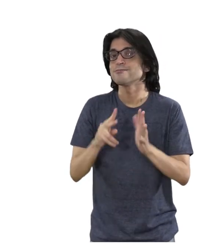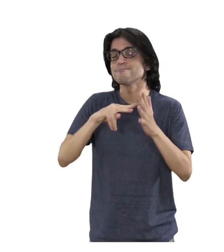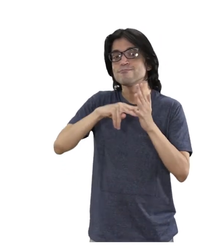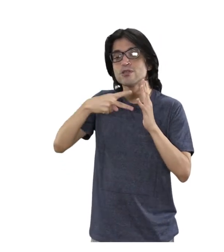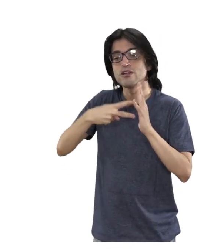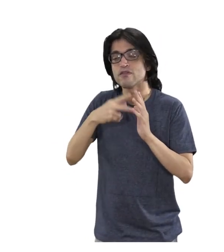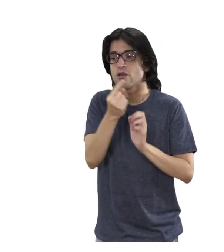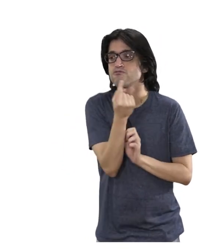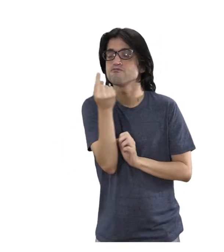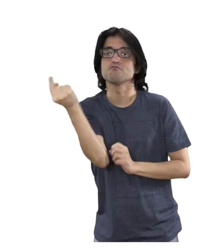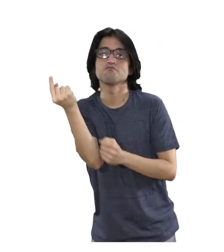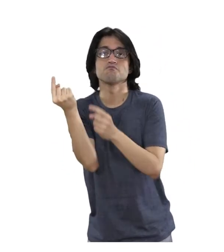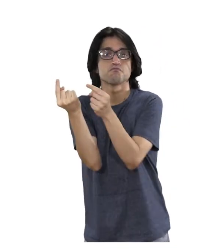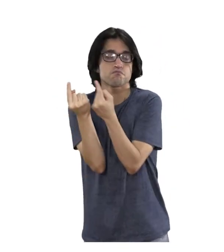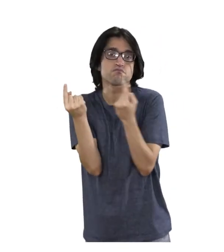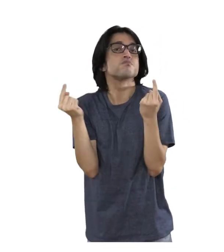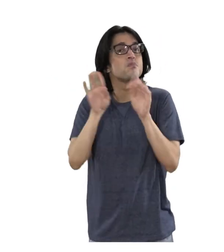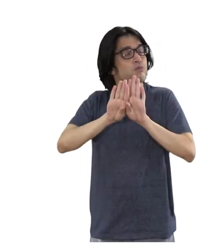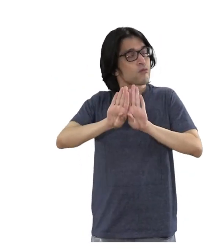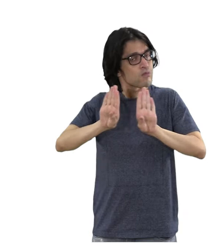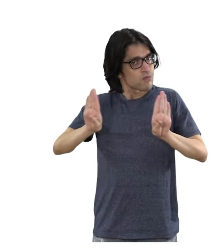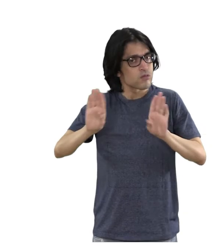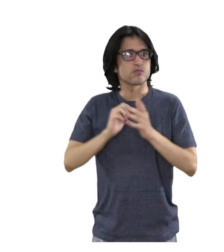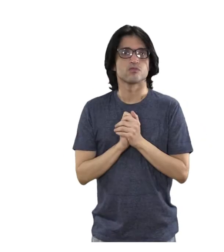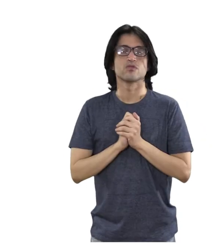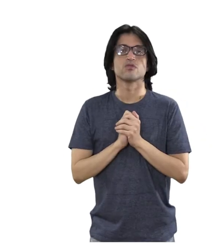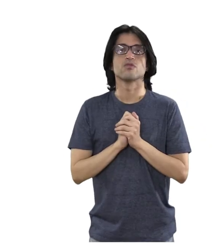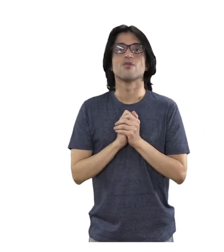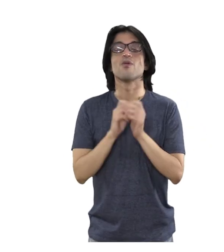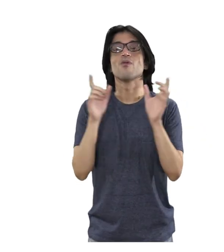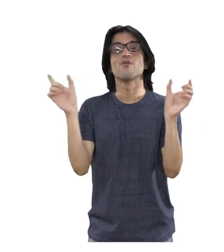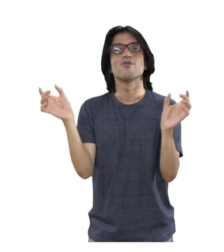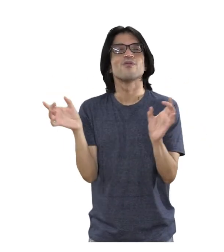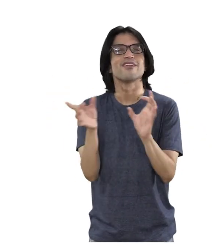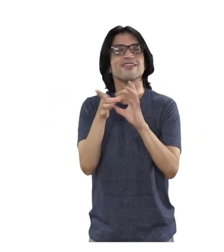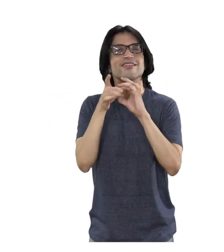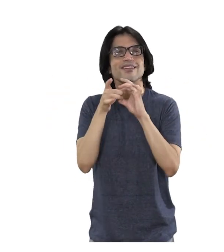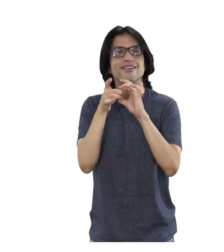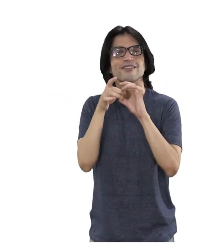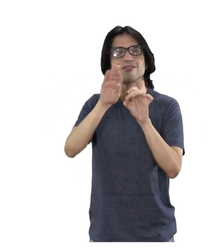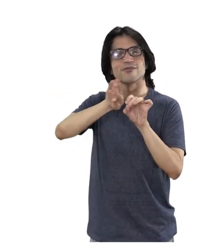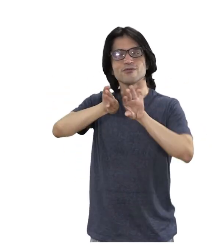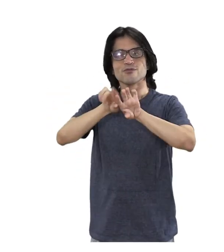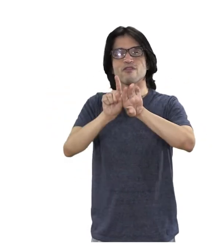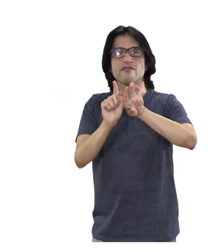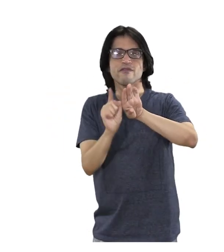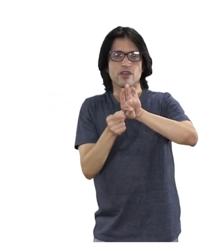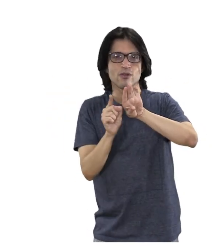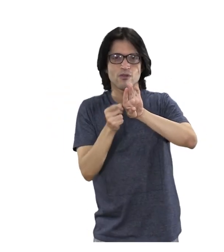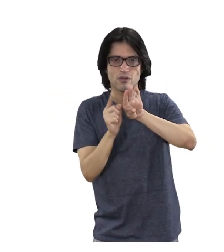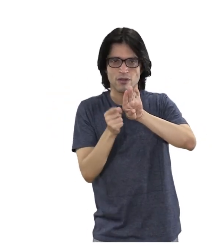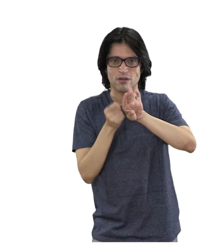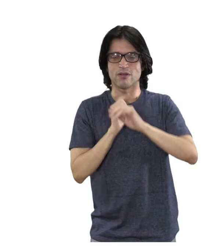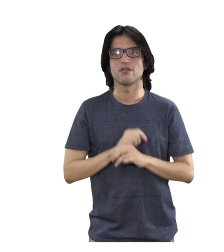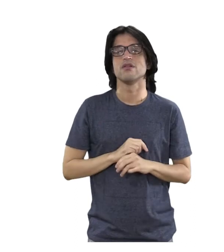sintaticamente independentes. São ligadas por conectivo ou justaposta, ou seja, separadas por vírgula. Temos